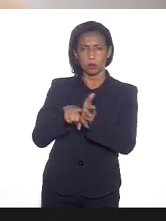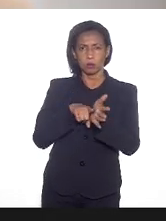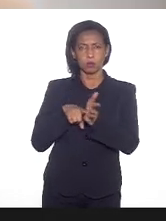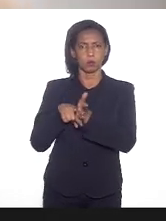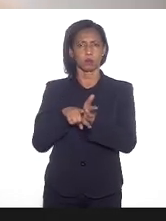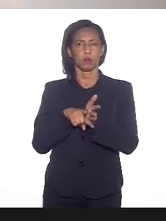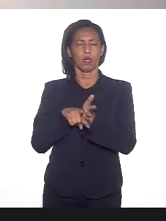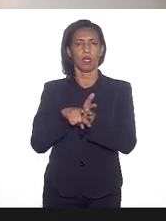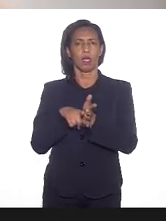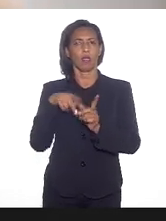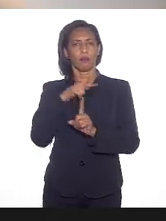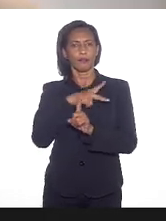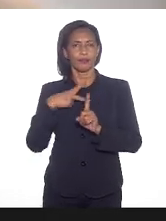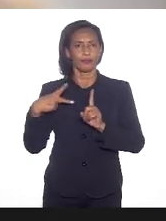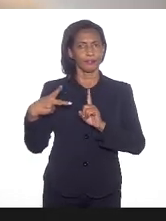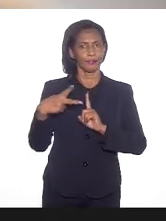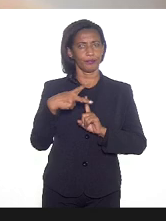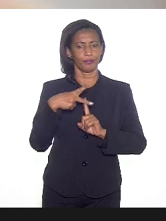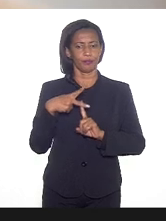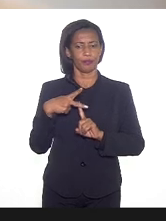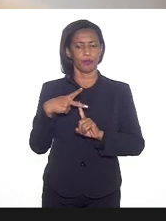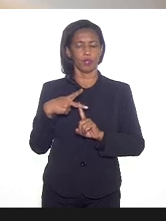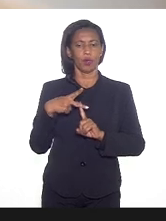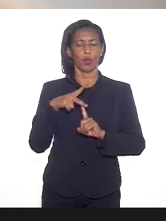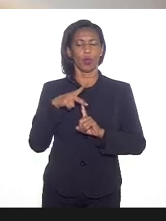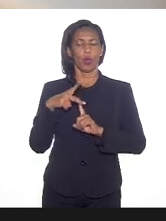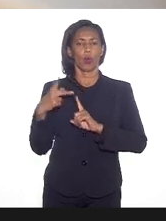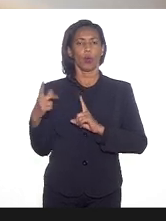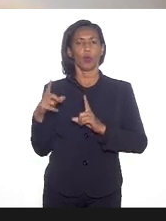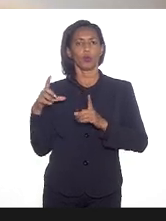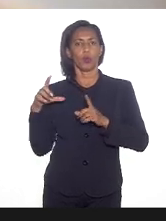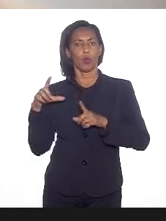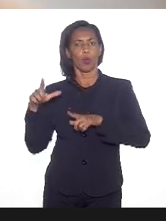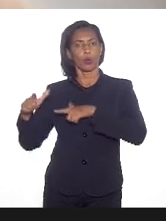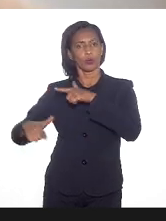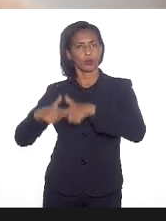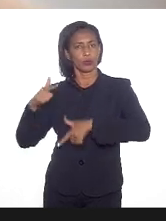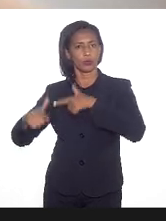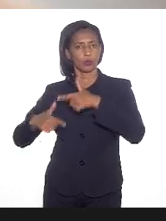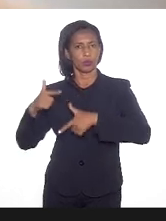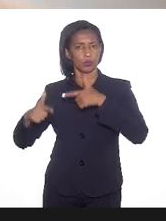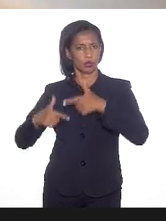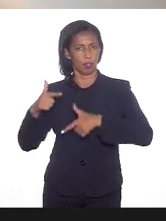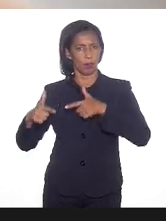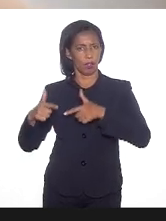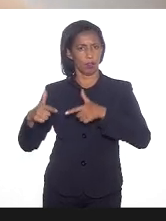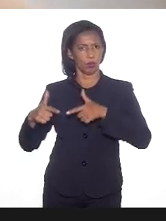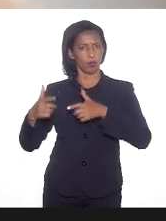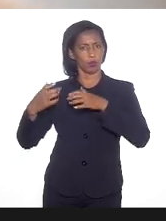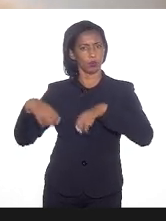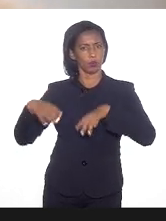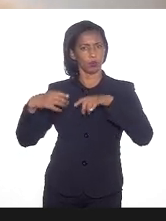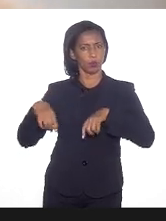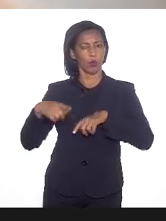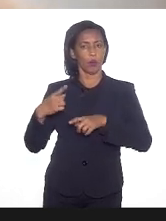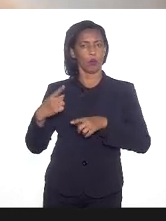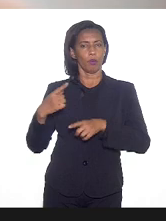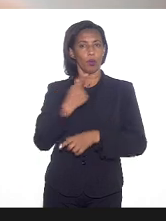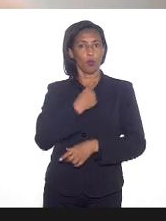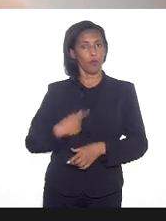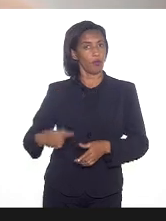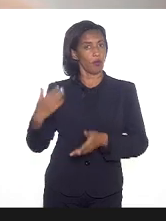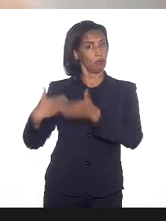de reforma da Previdência, onerando servidores públicos estaduais em perdas financeiras causadas ilicitamente por governos